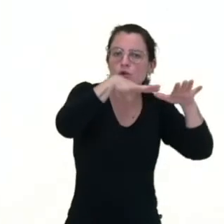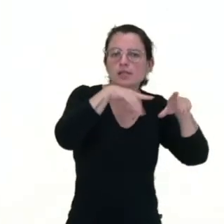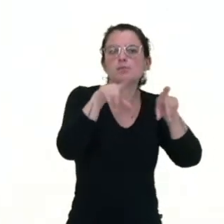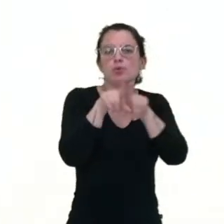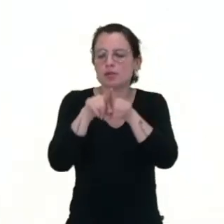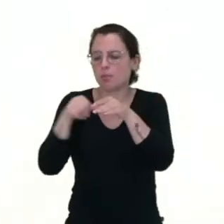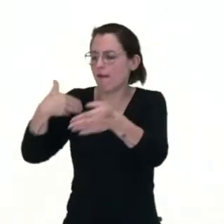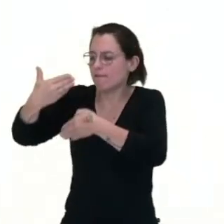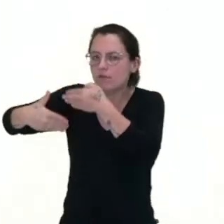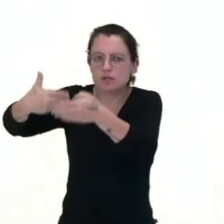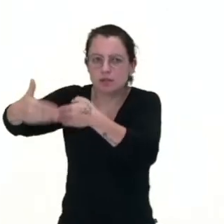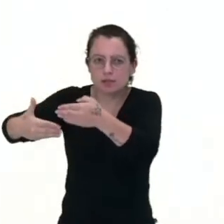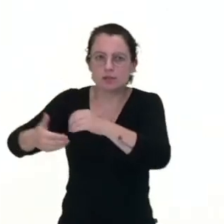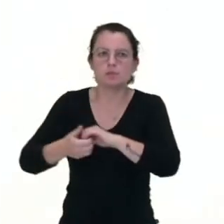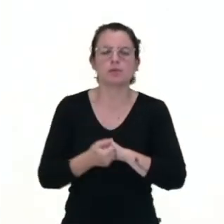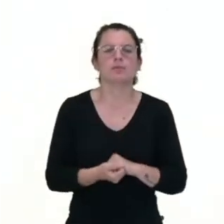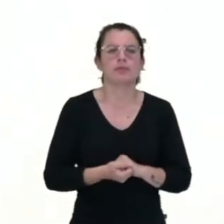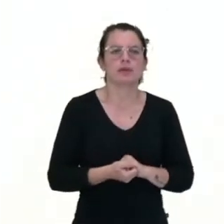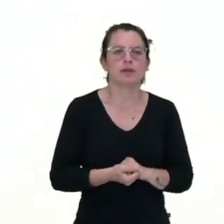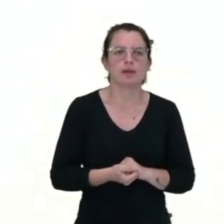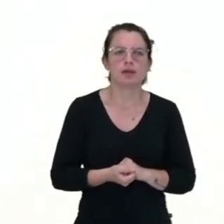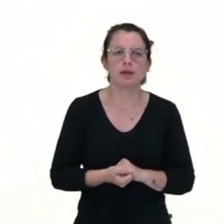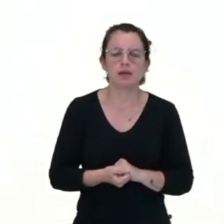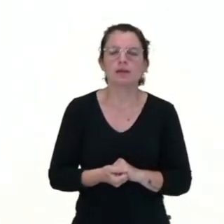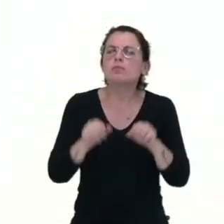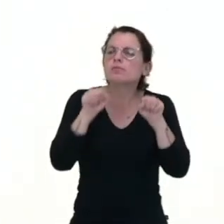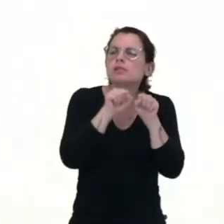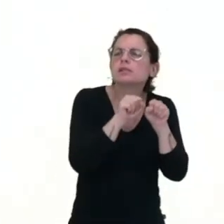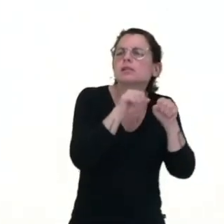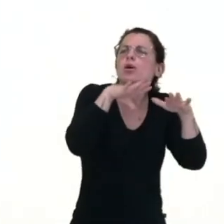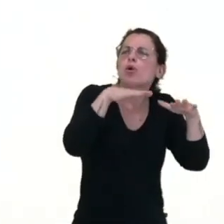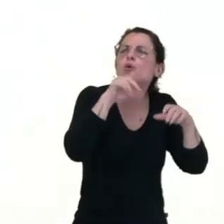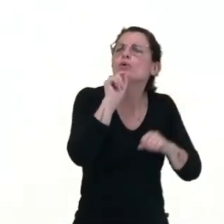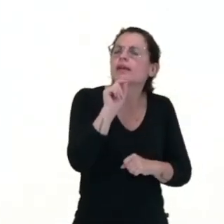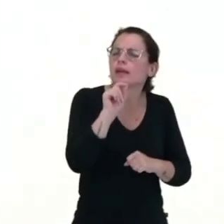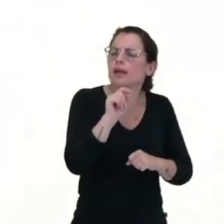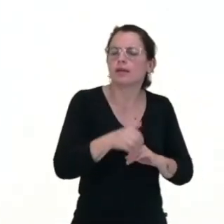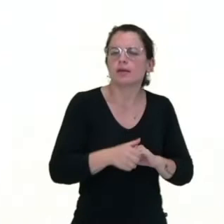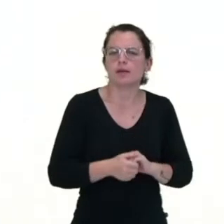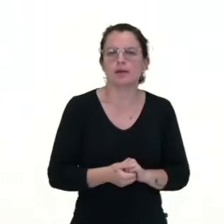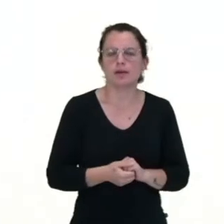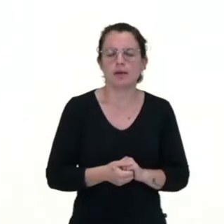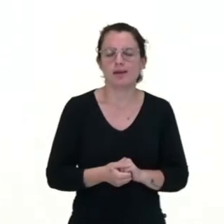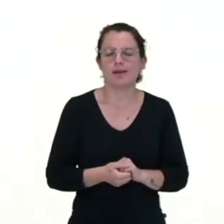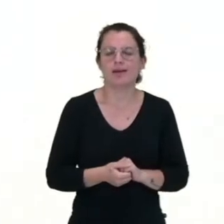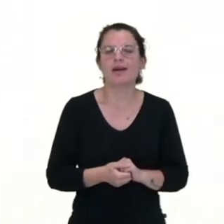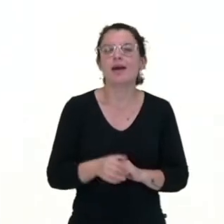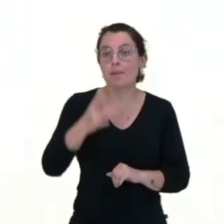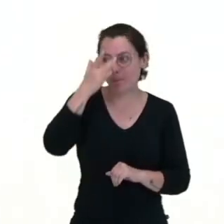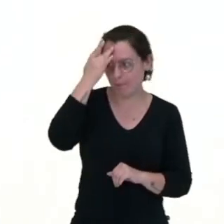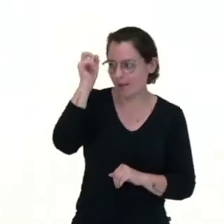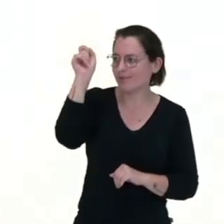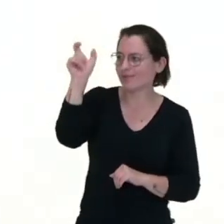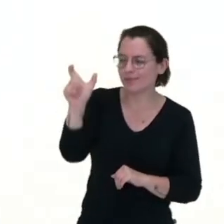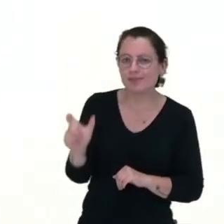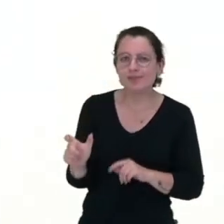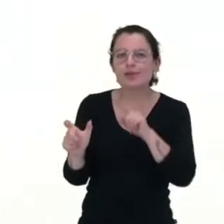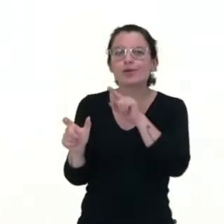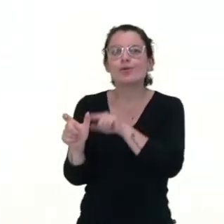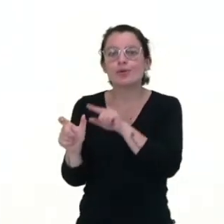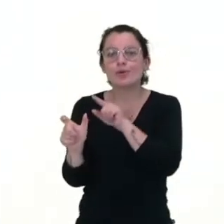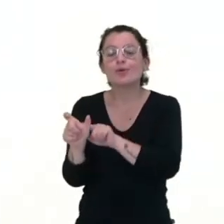só. O criacionismo é a ideia de que os homens, o mundo, foram criados a partir de